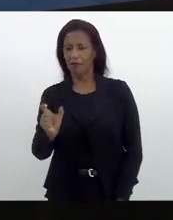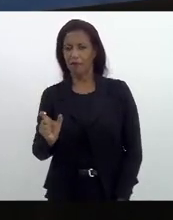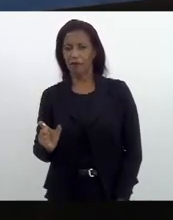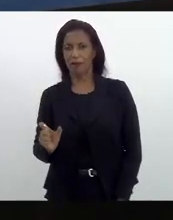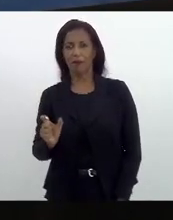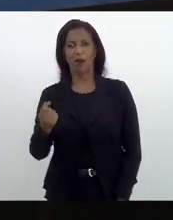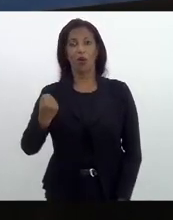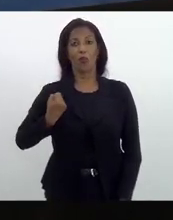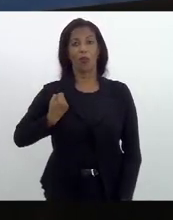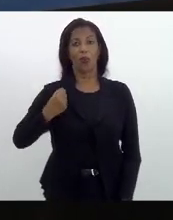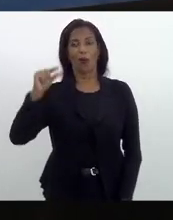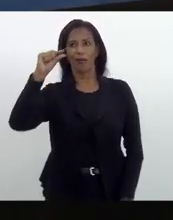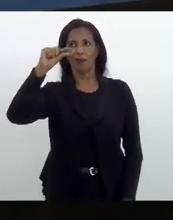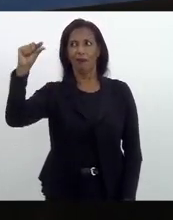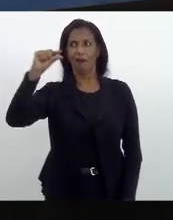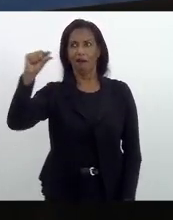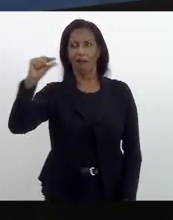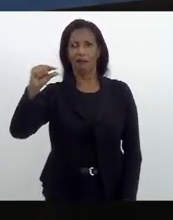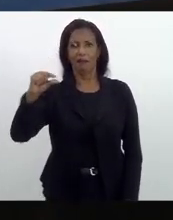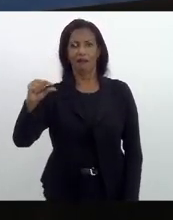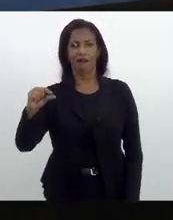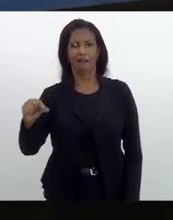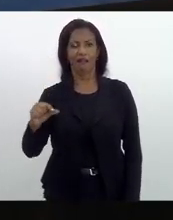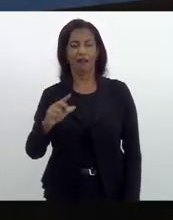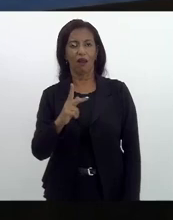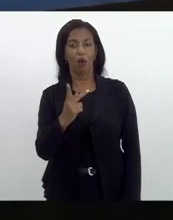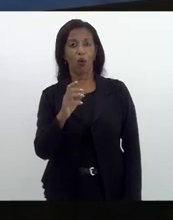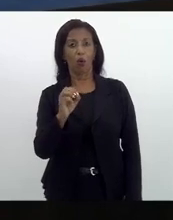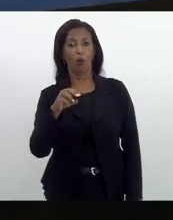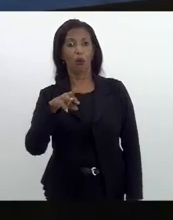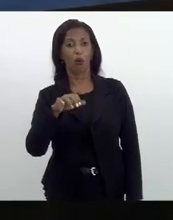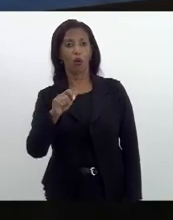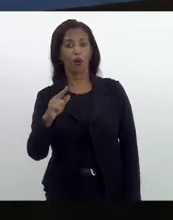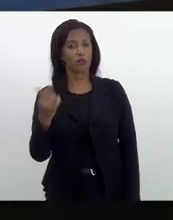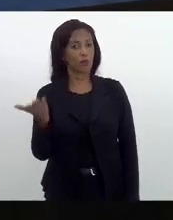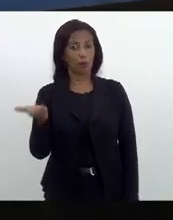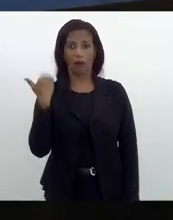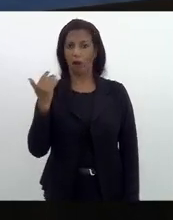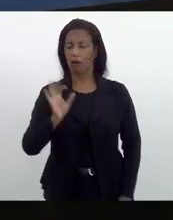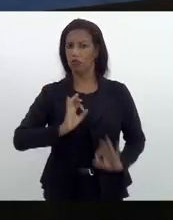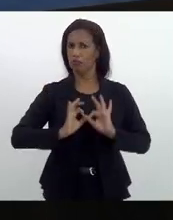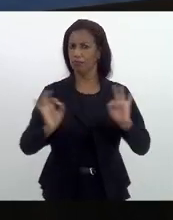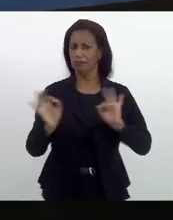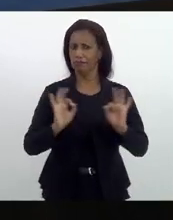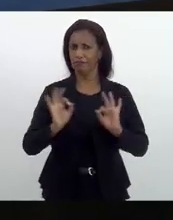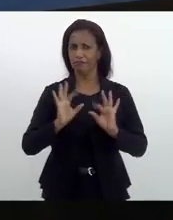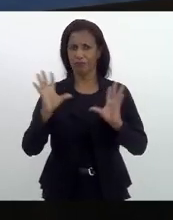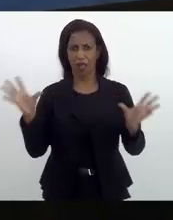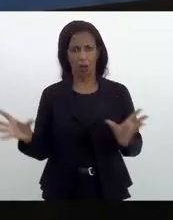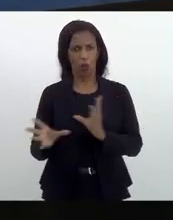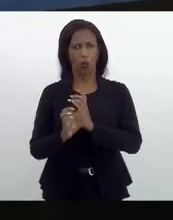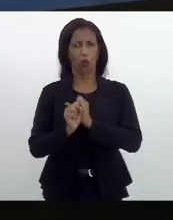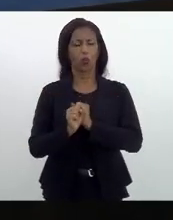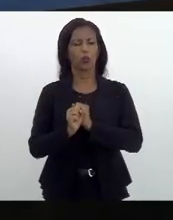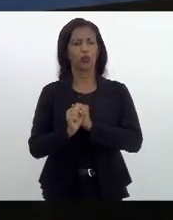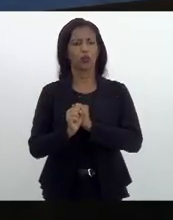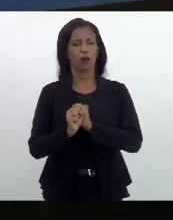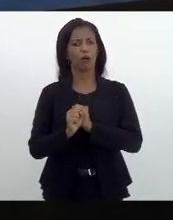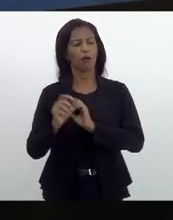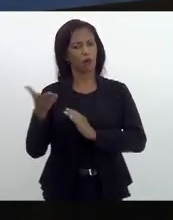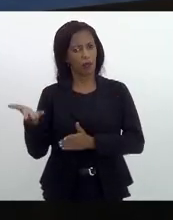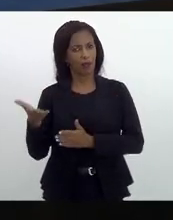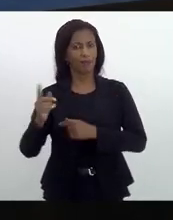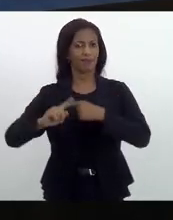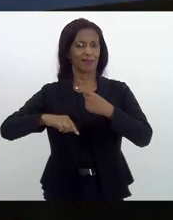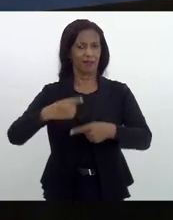classificação, mas a homologação não é anterior nem durante o concurso. A conclusão do concurso, ele é homologado.